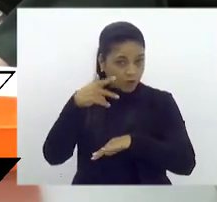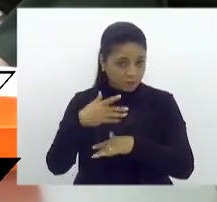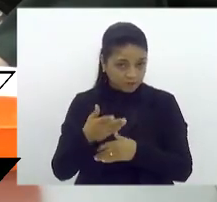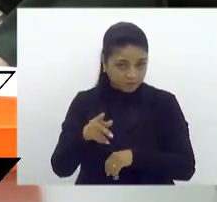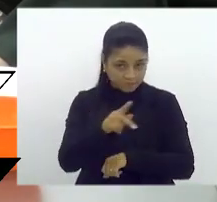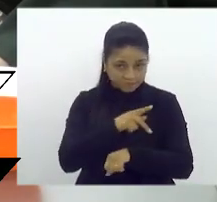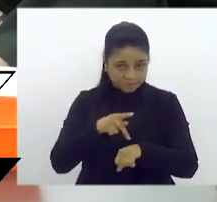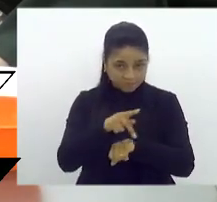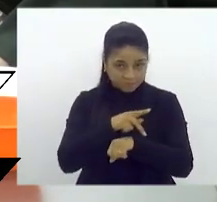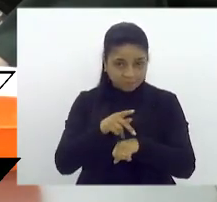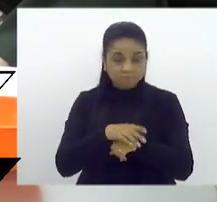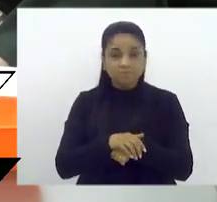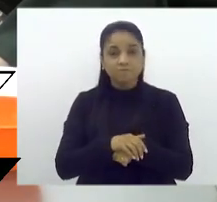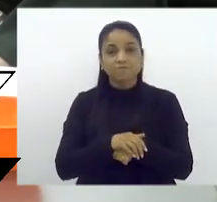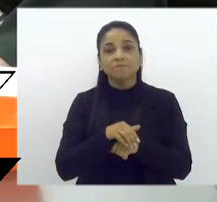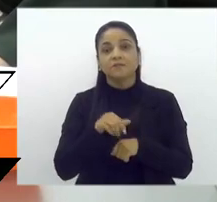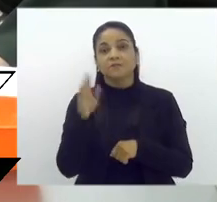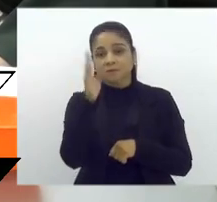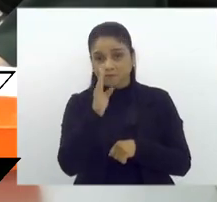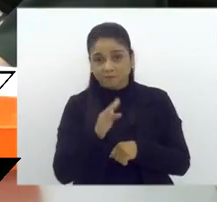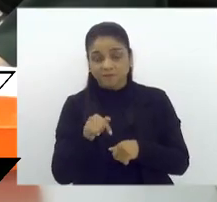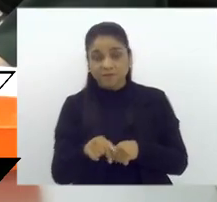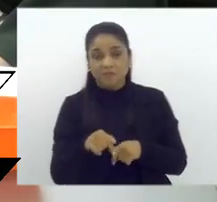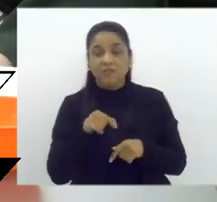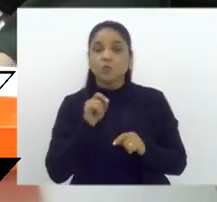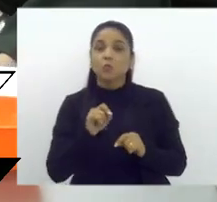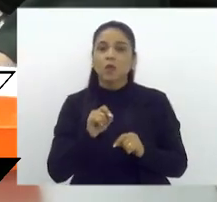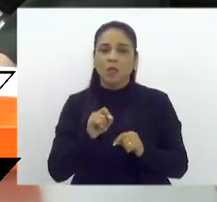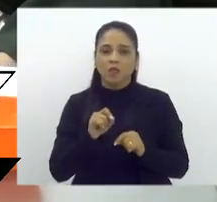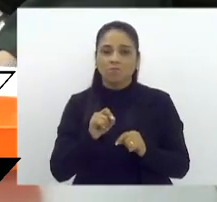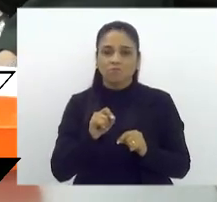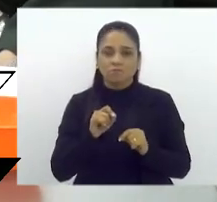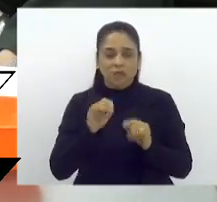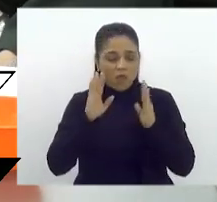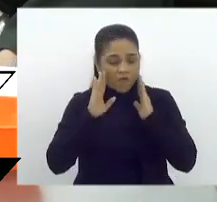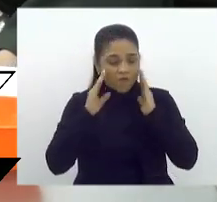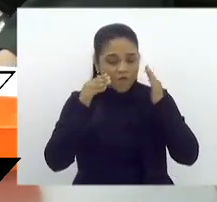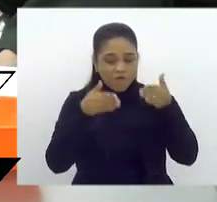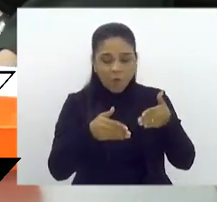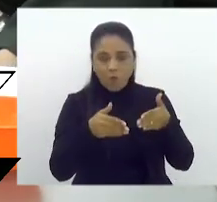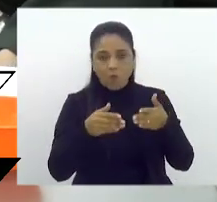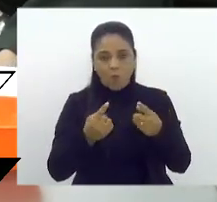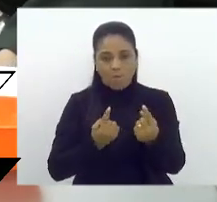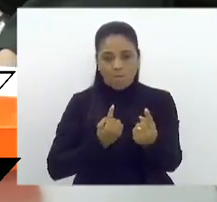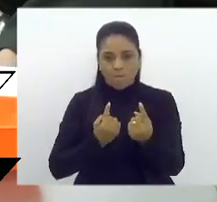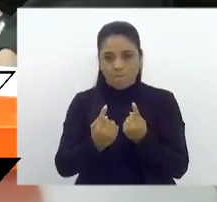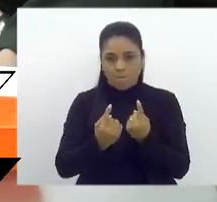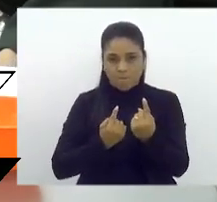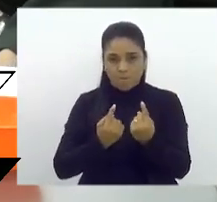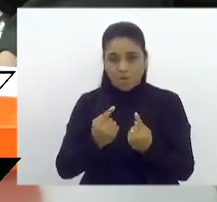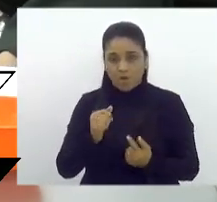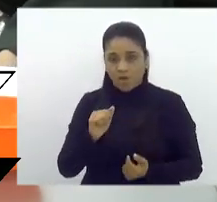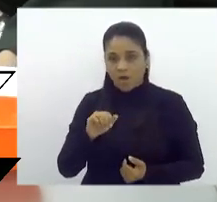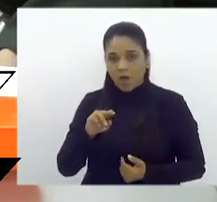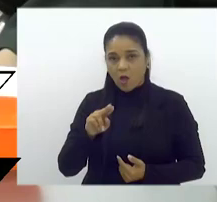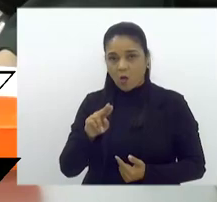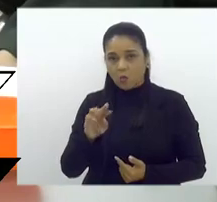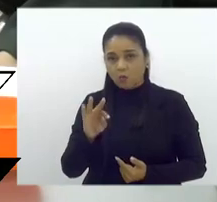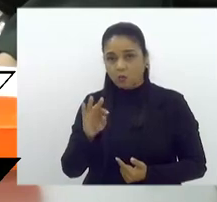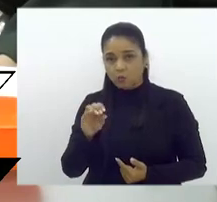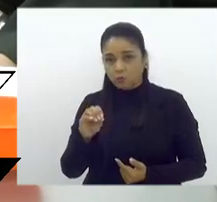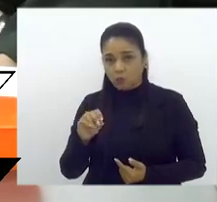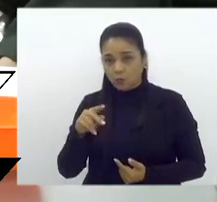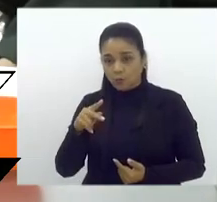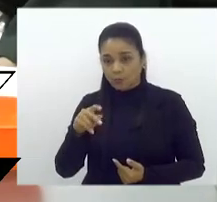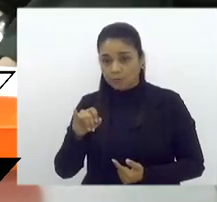ficavam retidos, né, único e exclusivamente às autopistas, e não a todas as estradas, porque